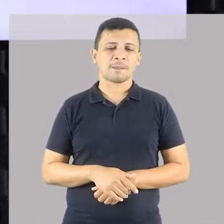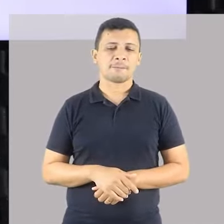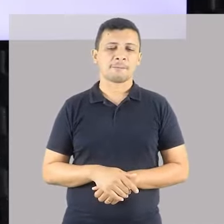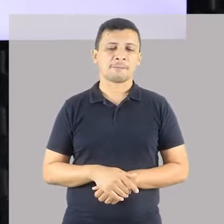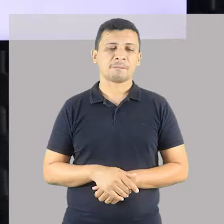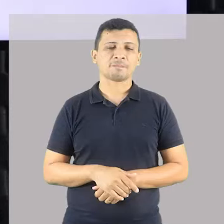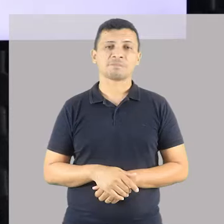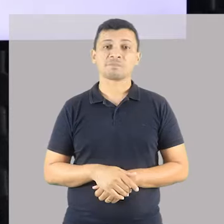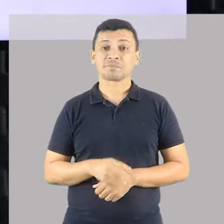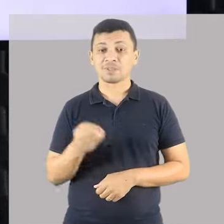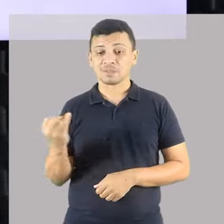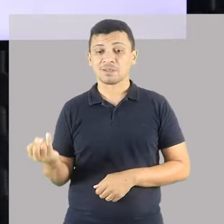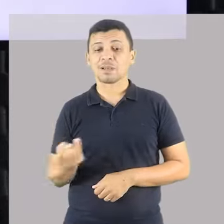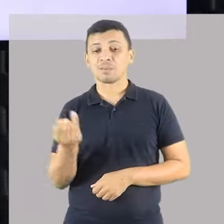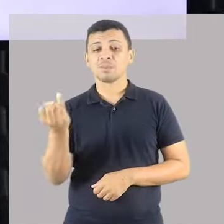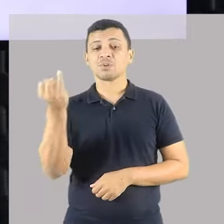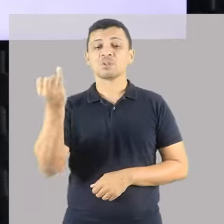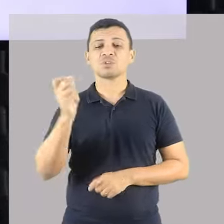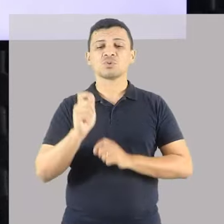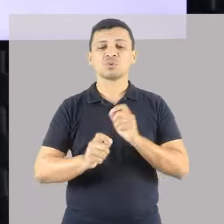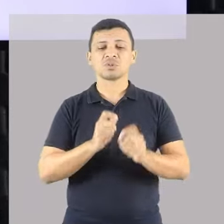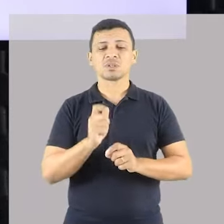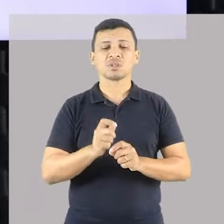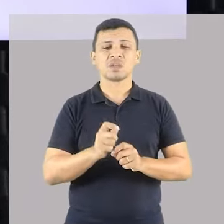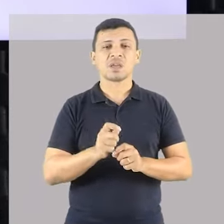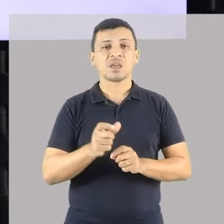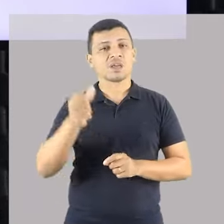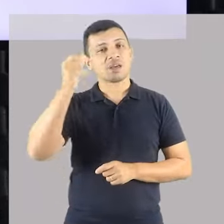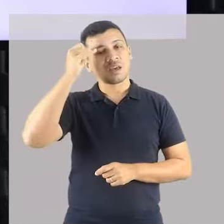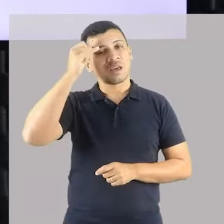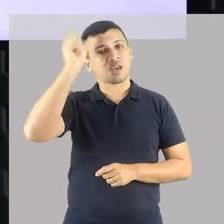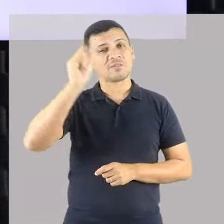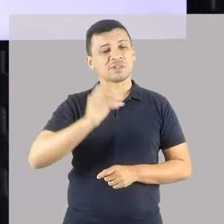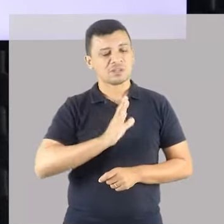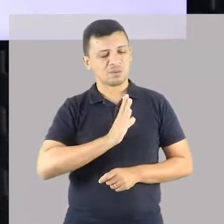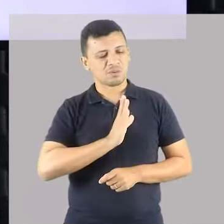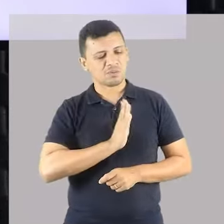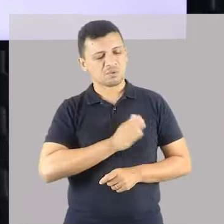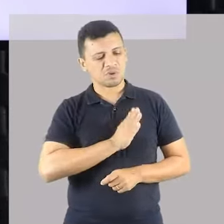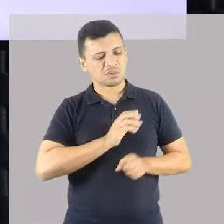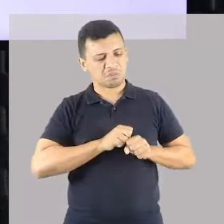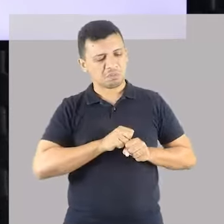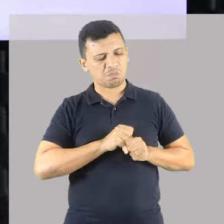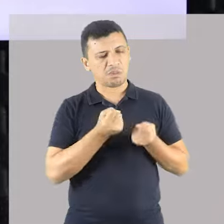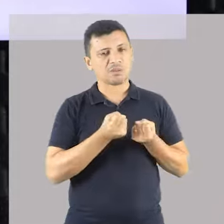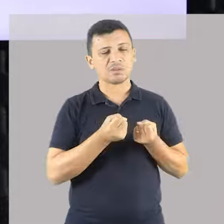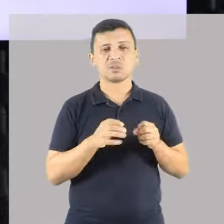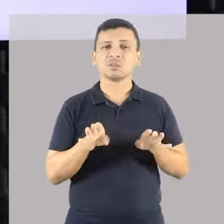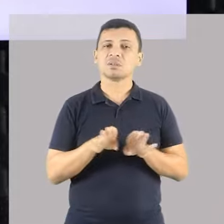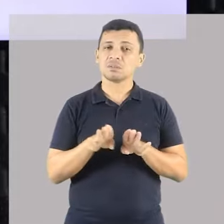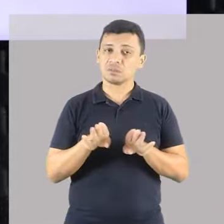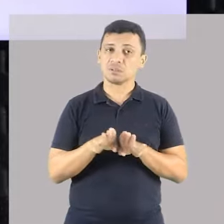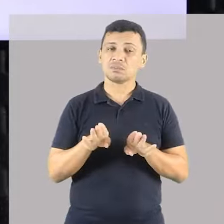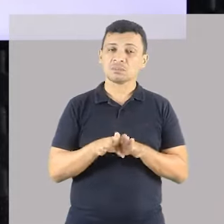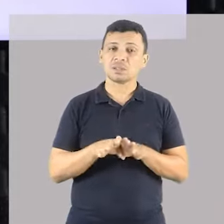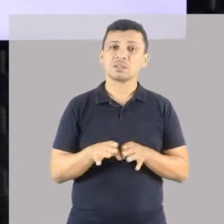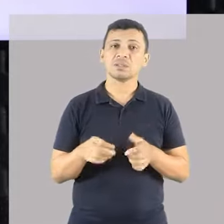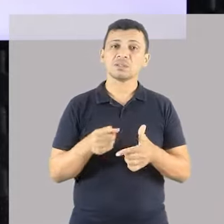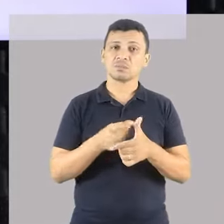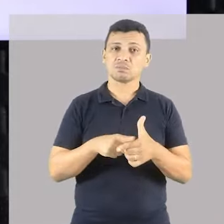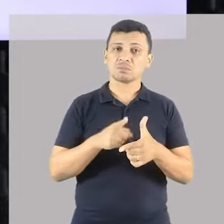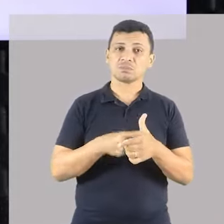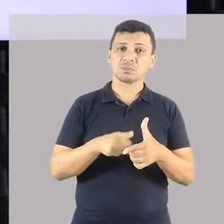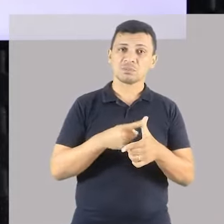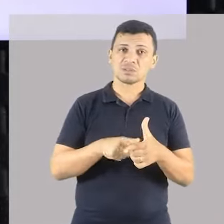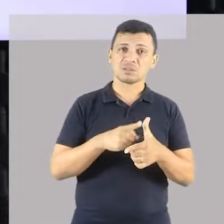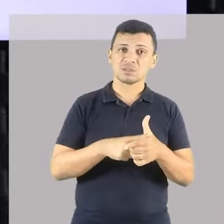é extremamente importante para o para diminuir o risco de infarto mas também de problemas de problemas